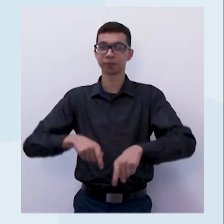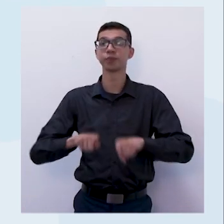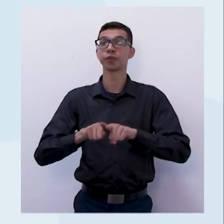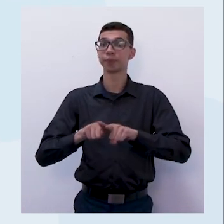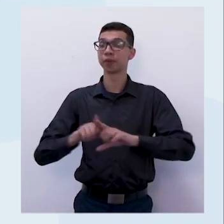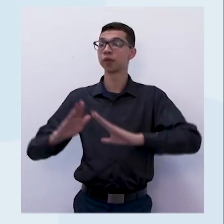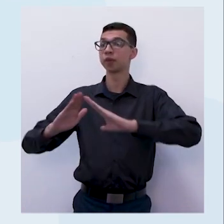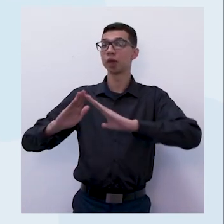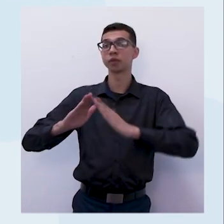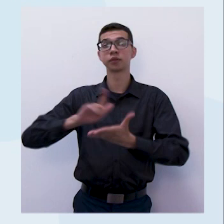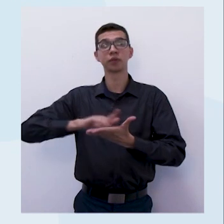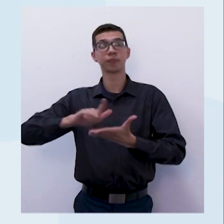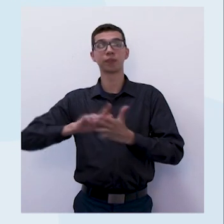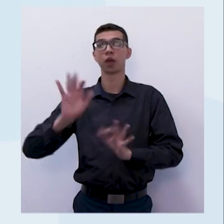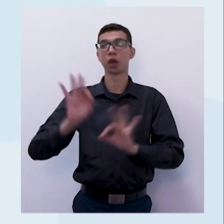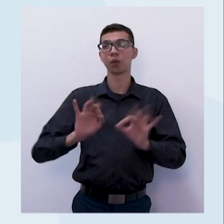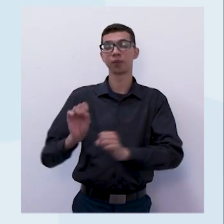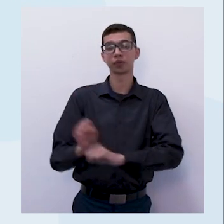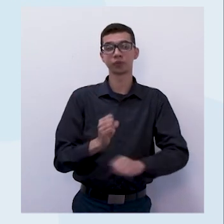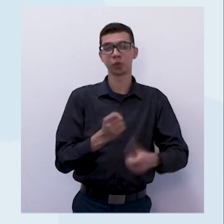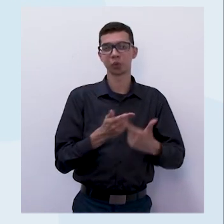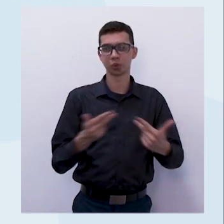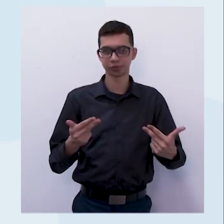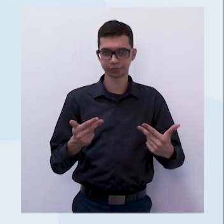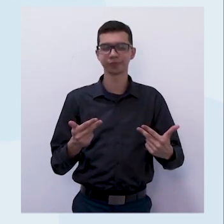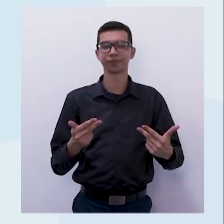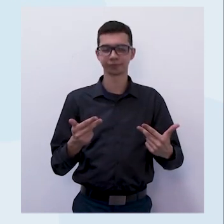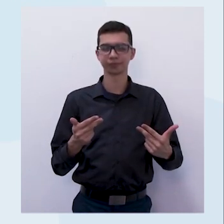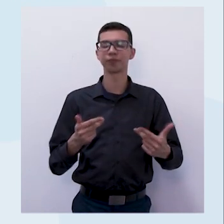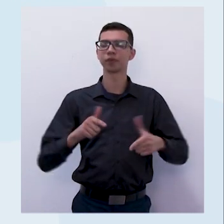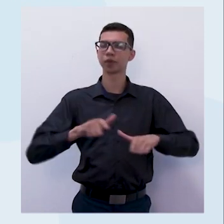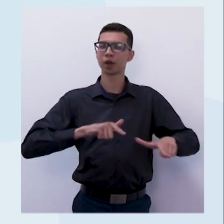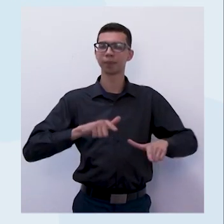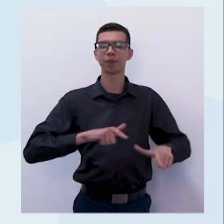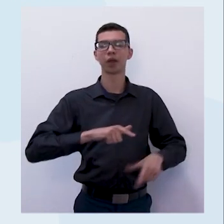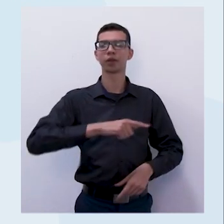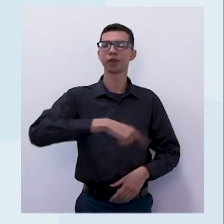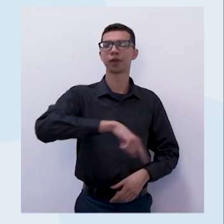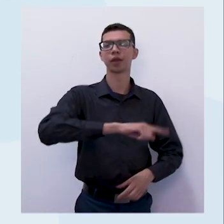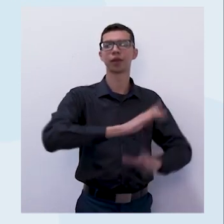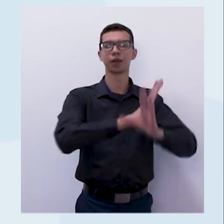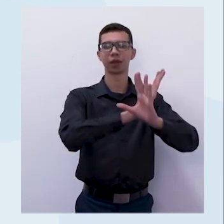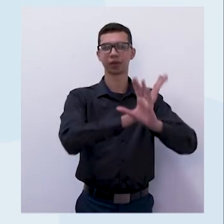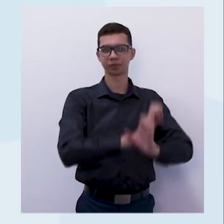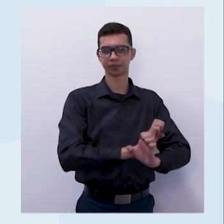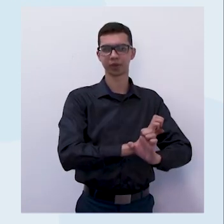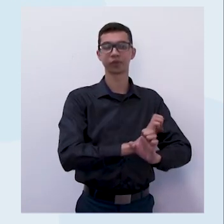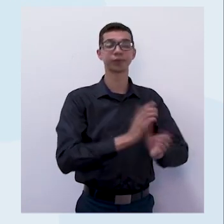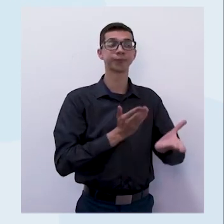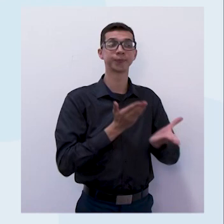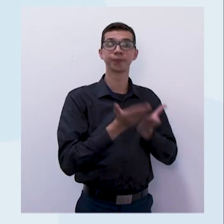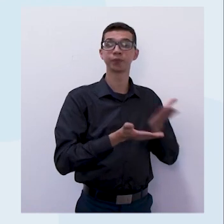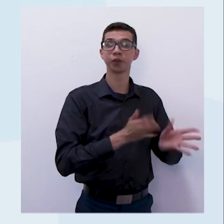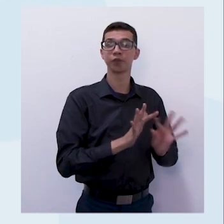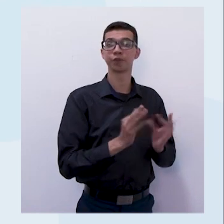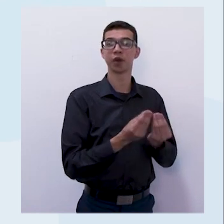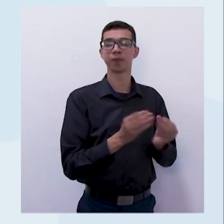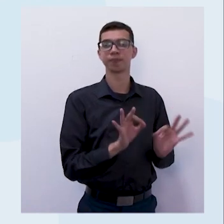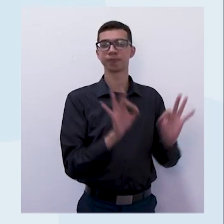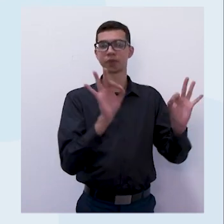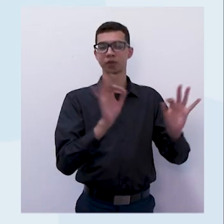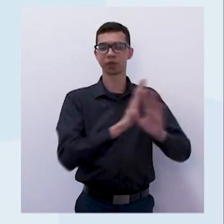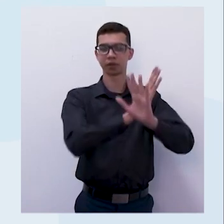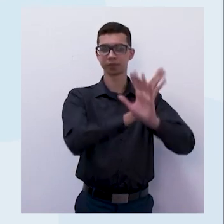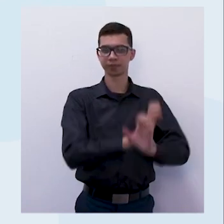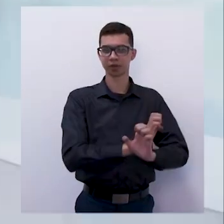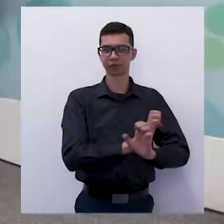trabalho braçal dentro de Esparta, servindo as famílias nobres, as famílias de